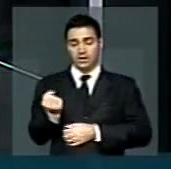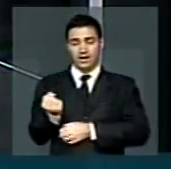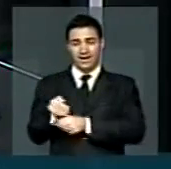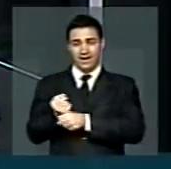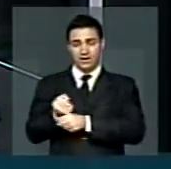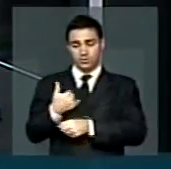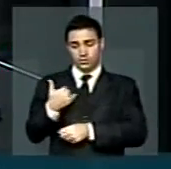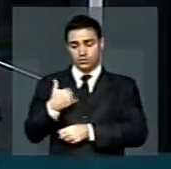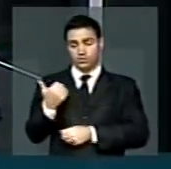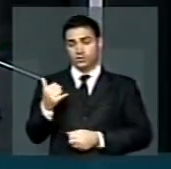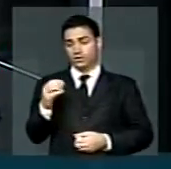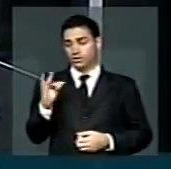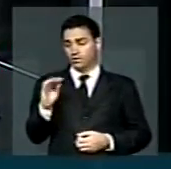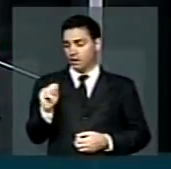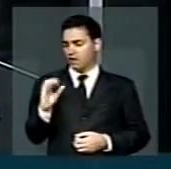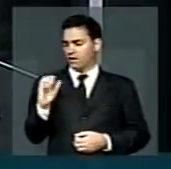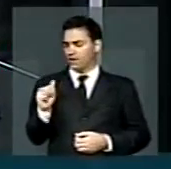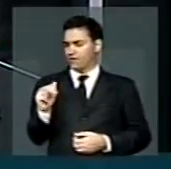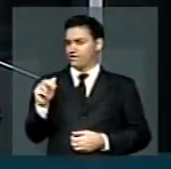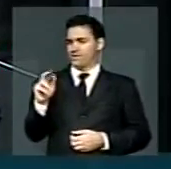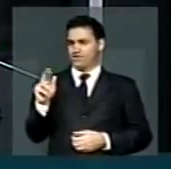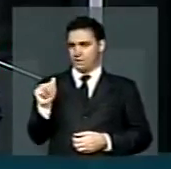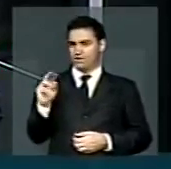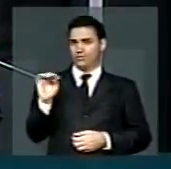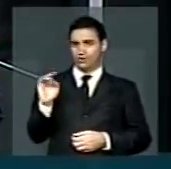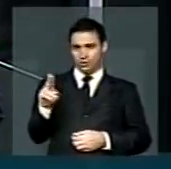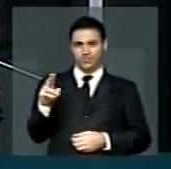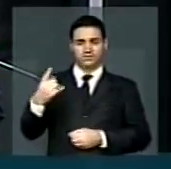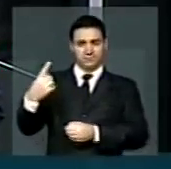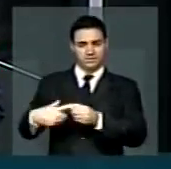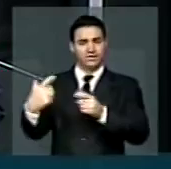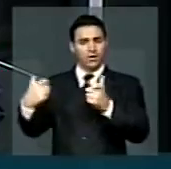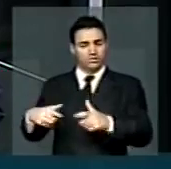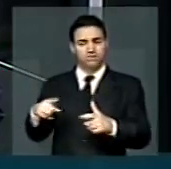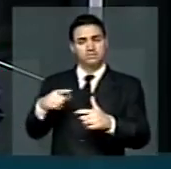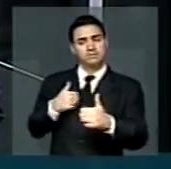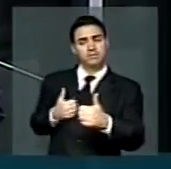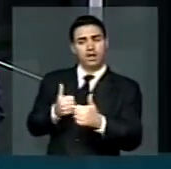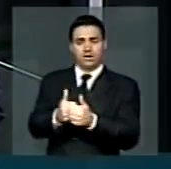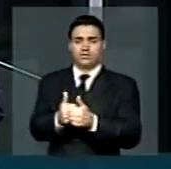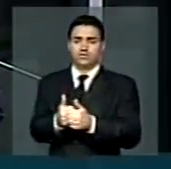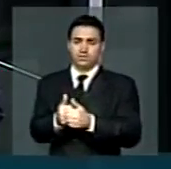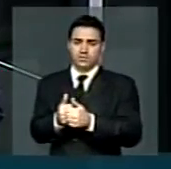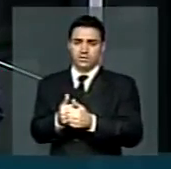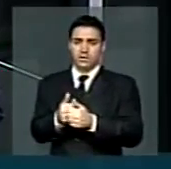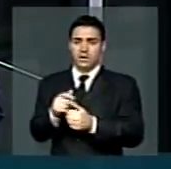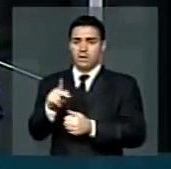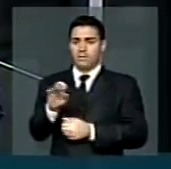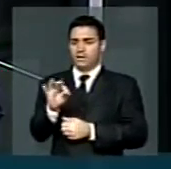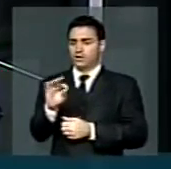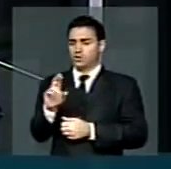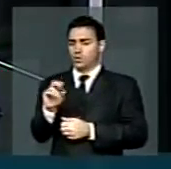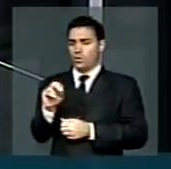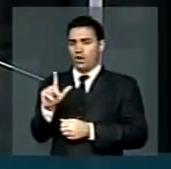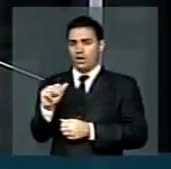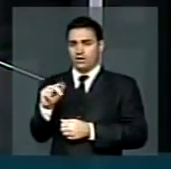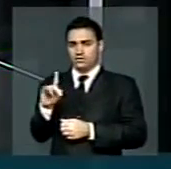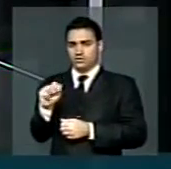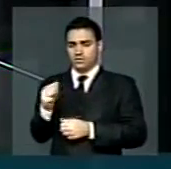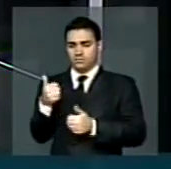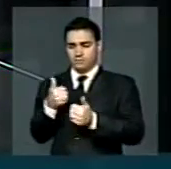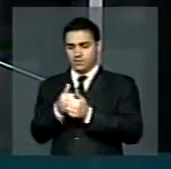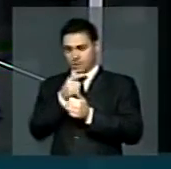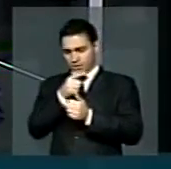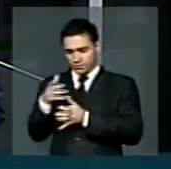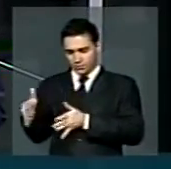Tacaratu, cidade que fica encravada lá próximo à Petrolândia, às margens do lago